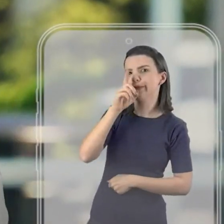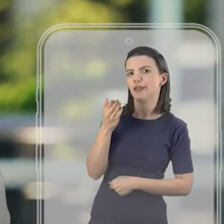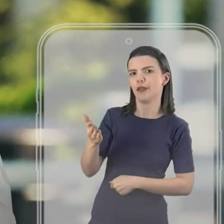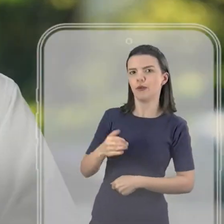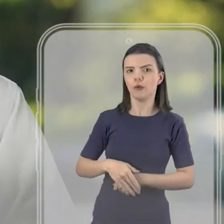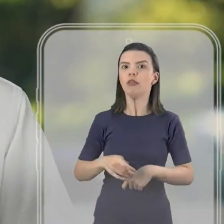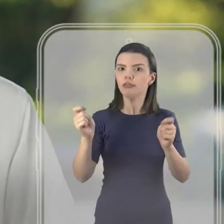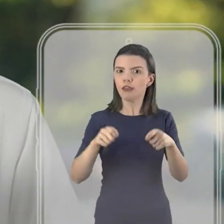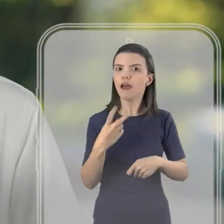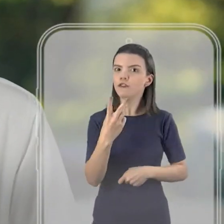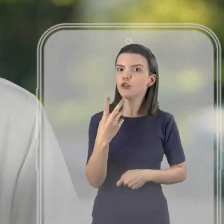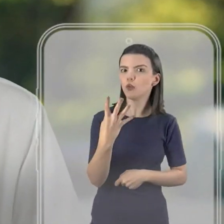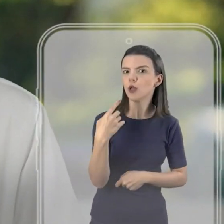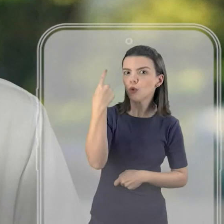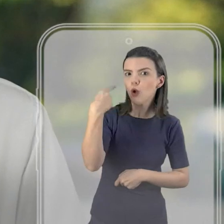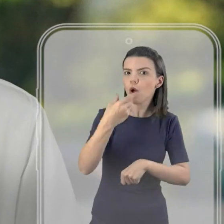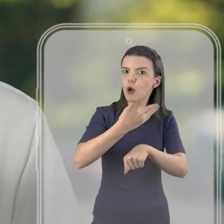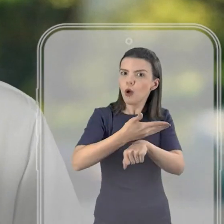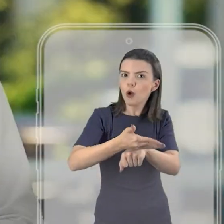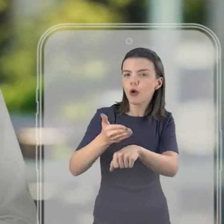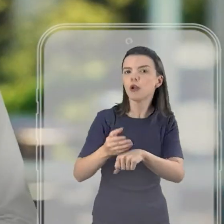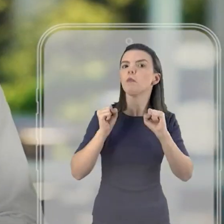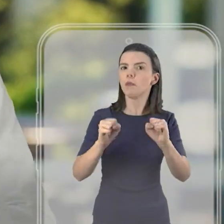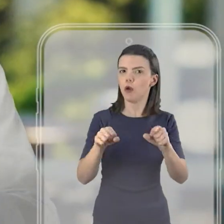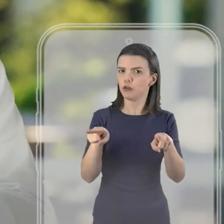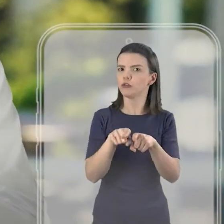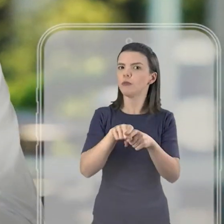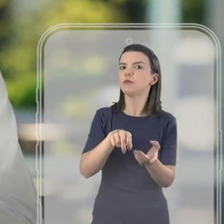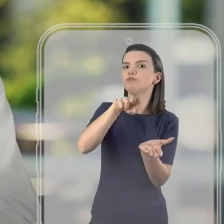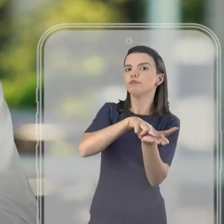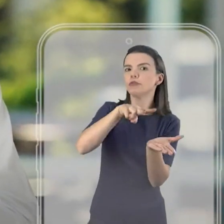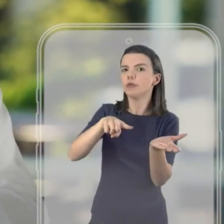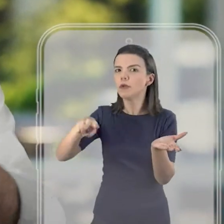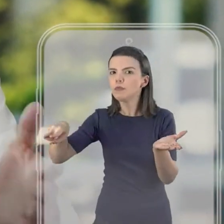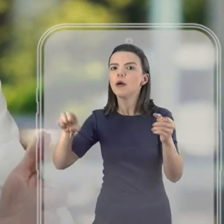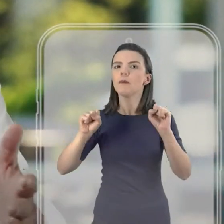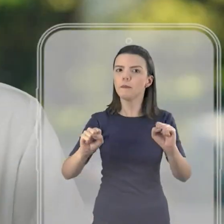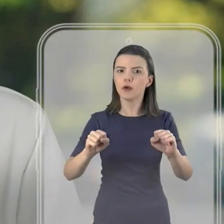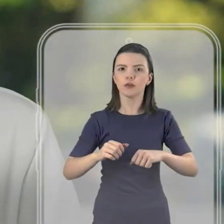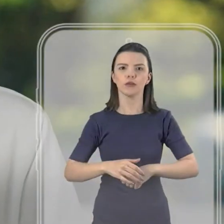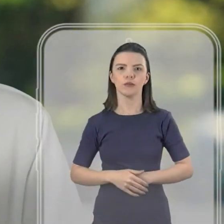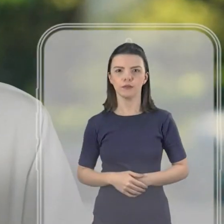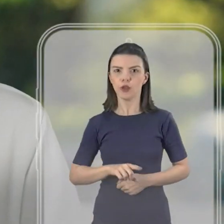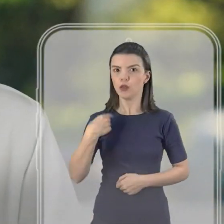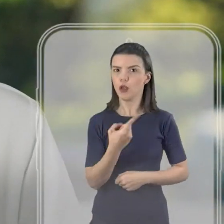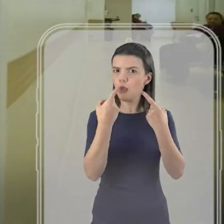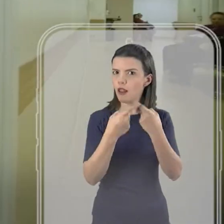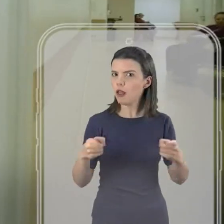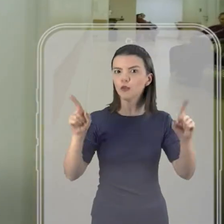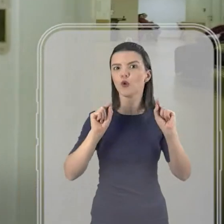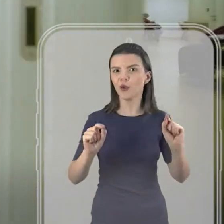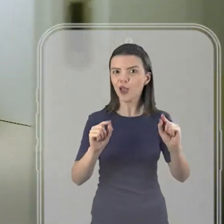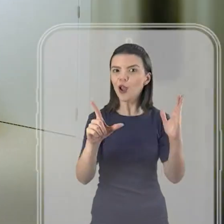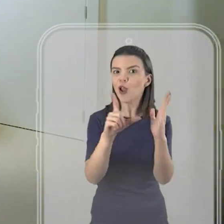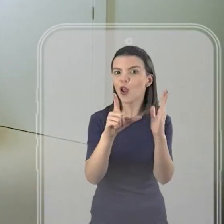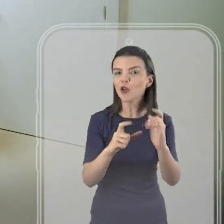no nosso multi-hospital e têm um atendimento 24 horas. Inclusive, podendo ficar internado por um período até se restabelecer.